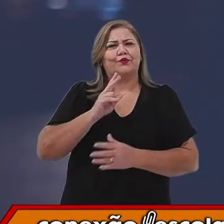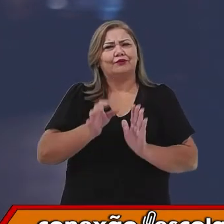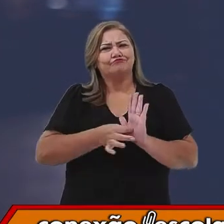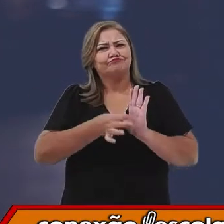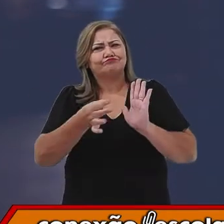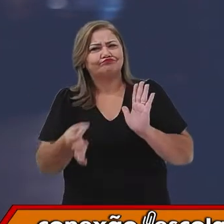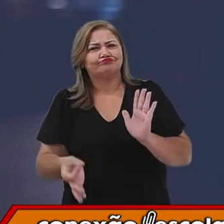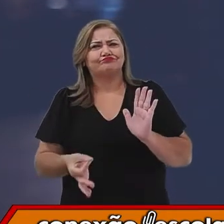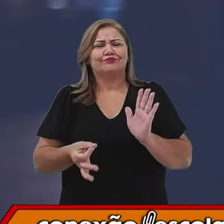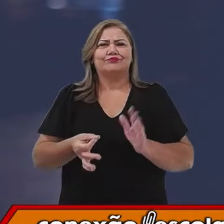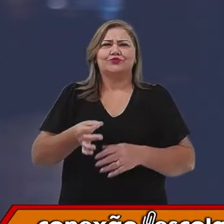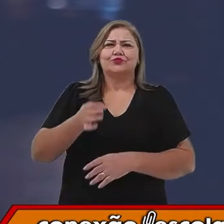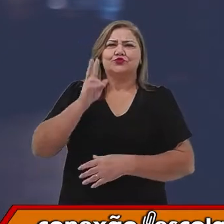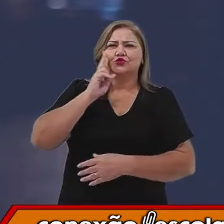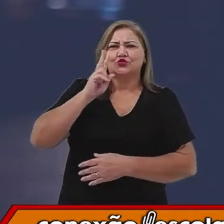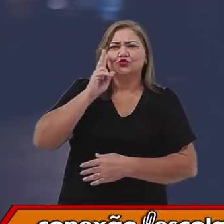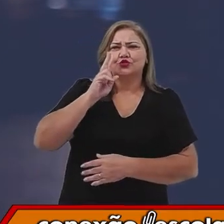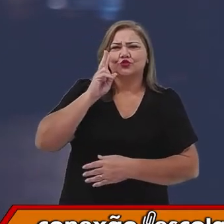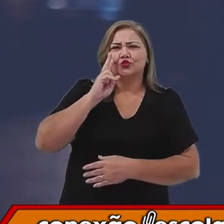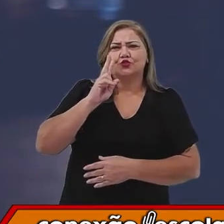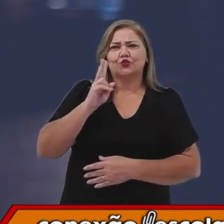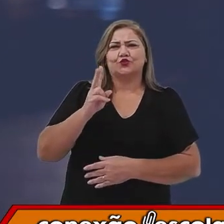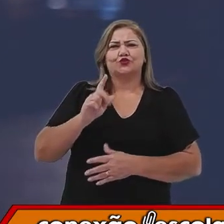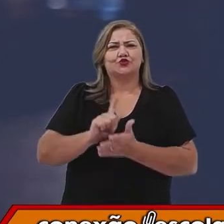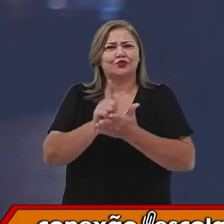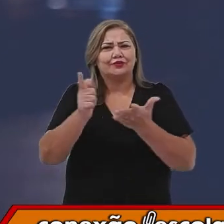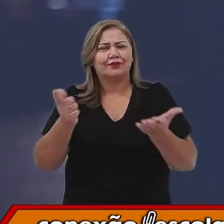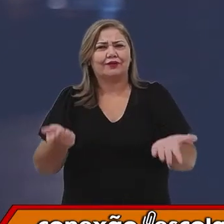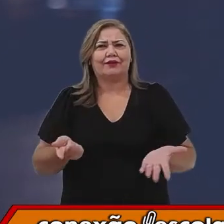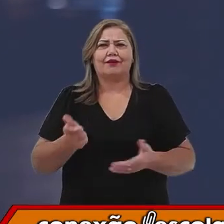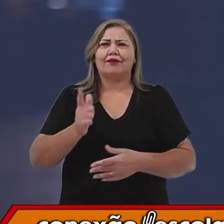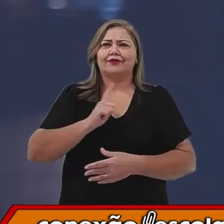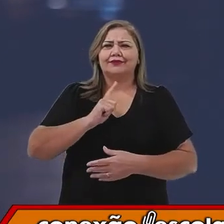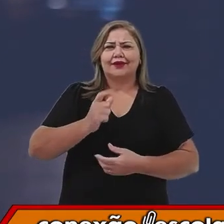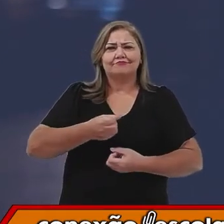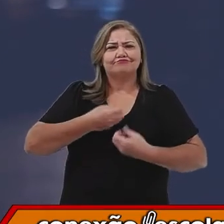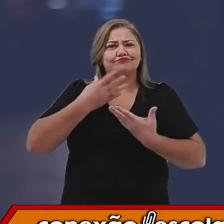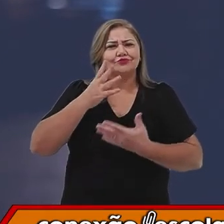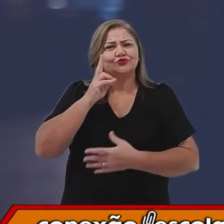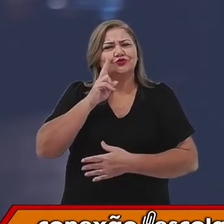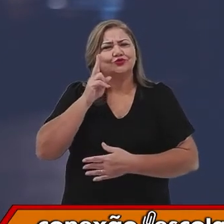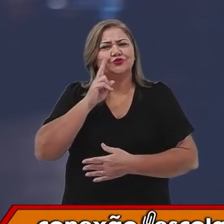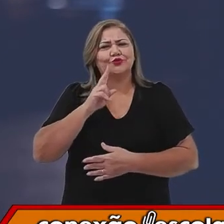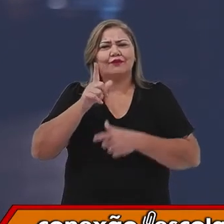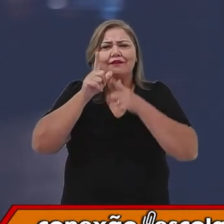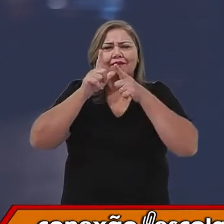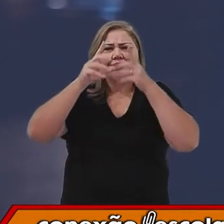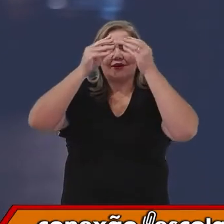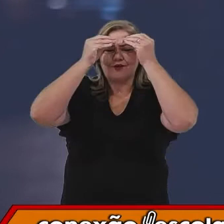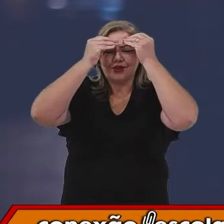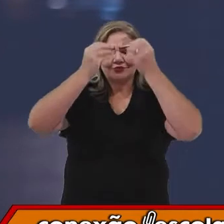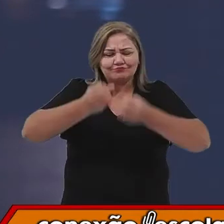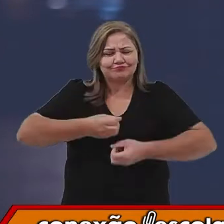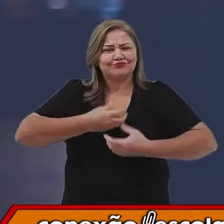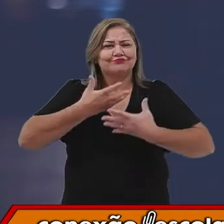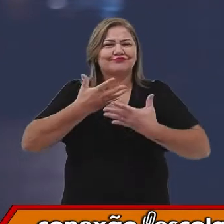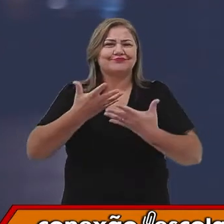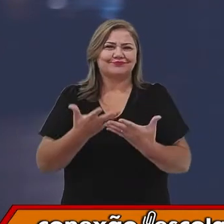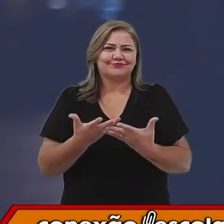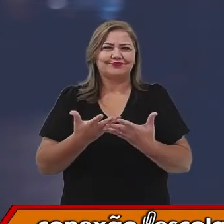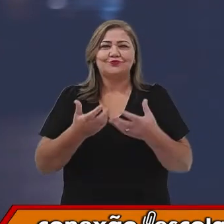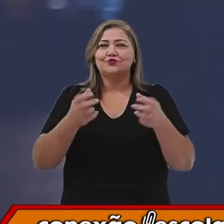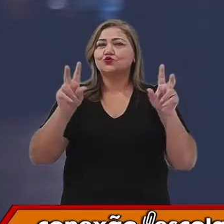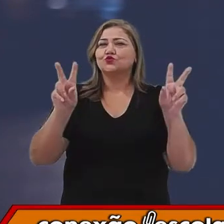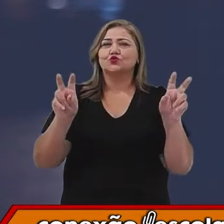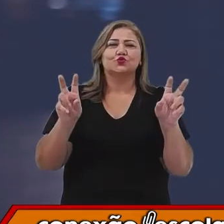jornalística. Mas essa aqui é uma crônica poética porque narra acontecimentos com uma linguagem mais poética, ao se referir